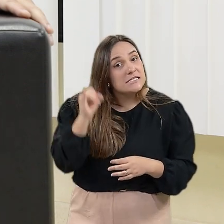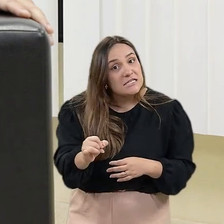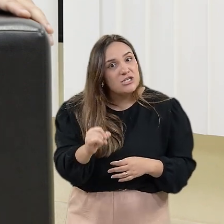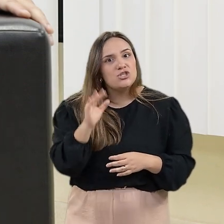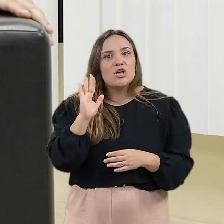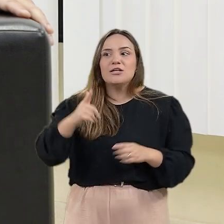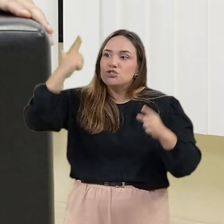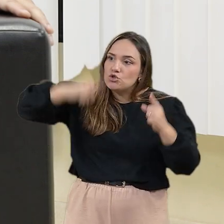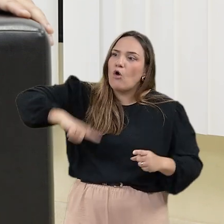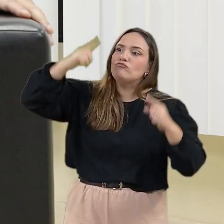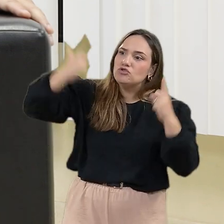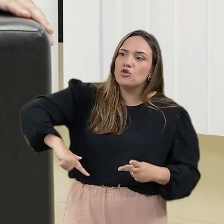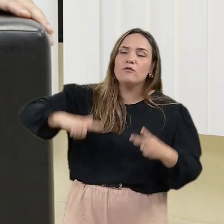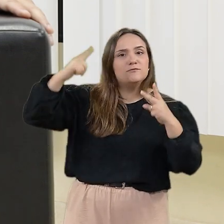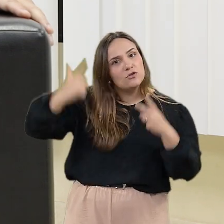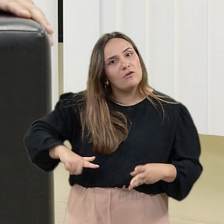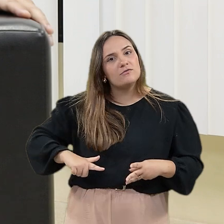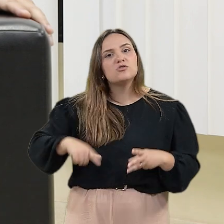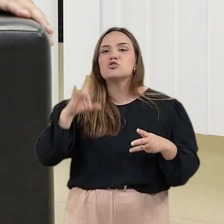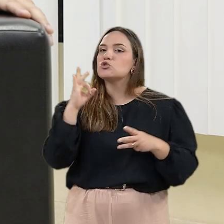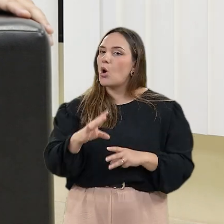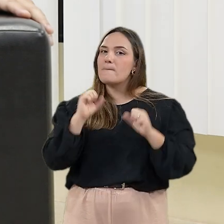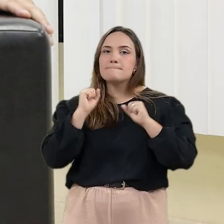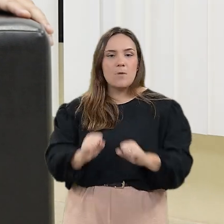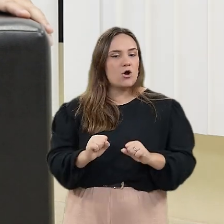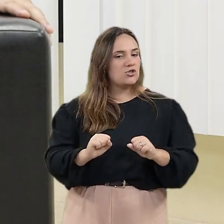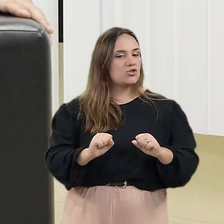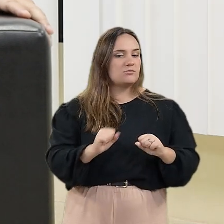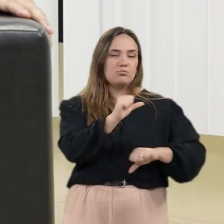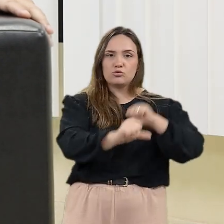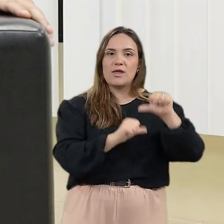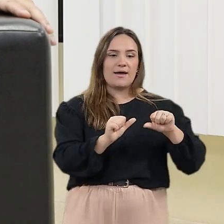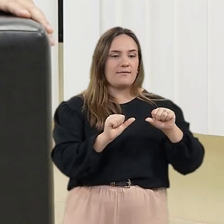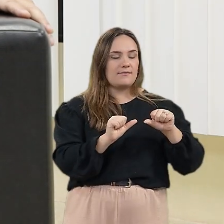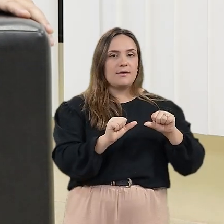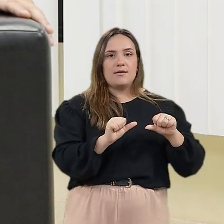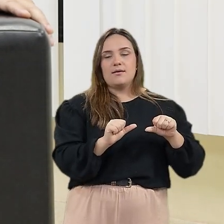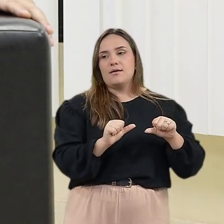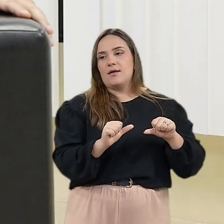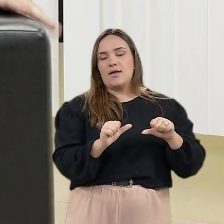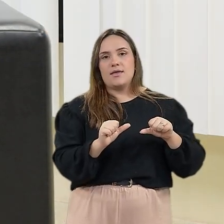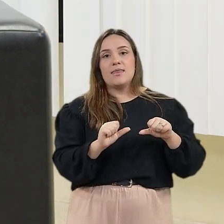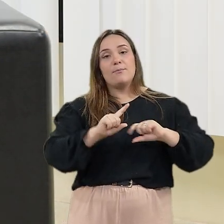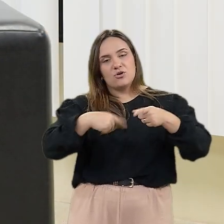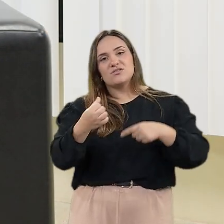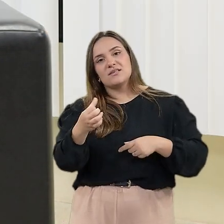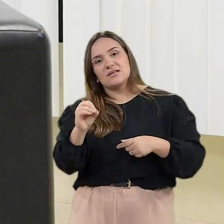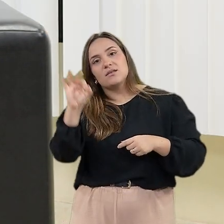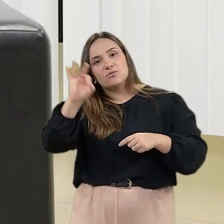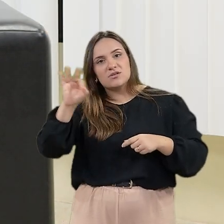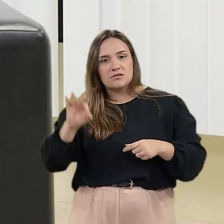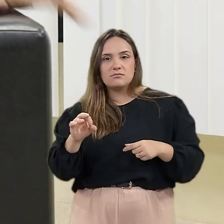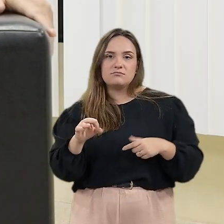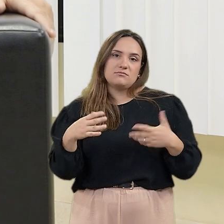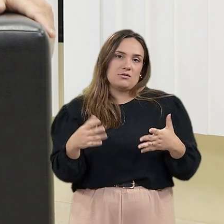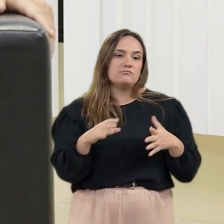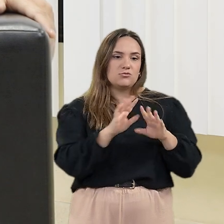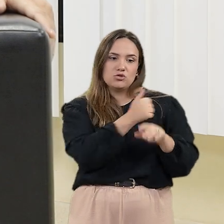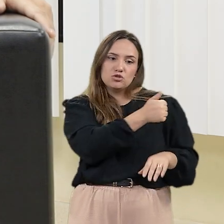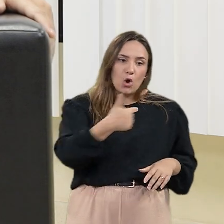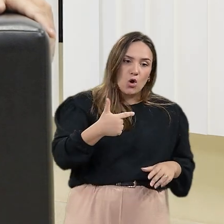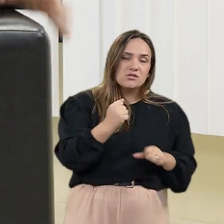pode progredir para o semiaberto com 60%, o que significa dizer que ele vai cumprir 12 anos de 20 no